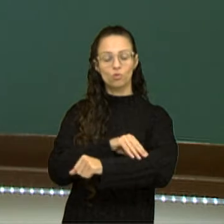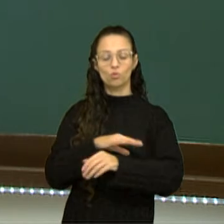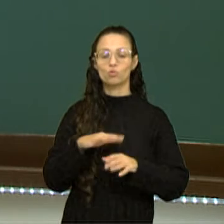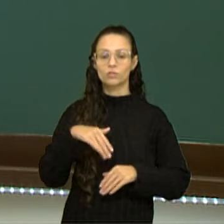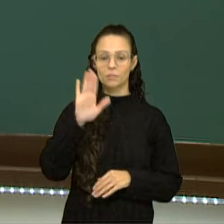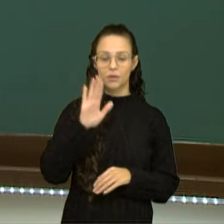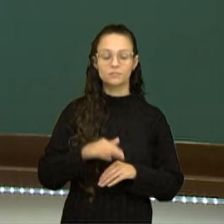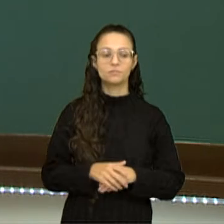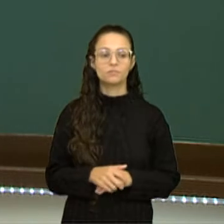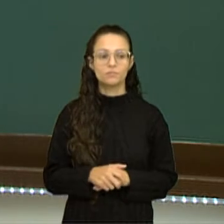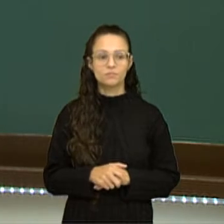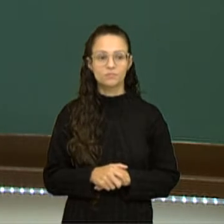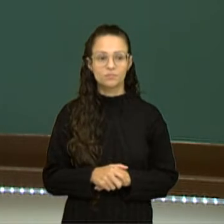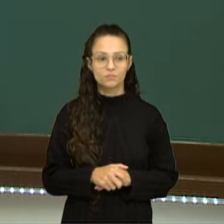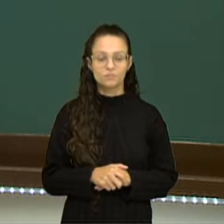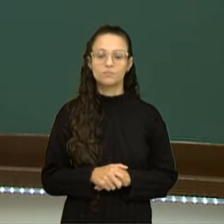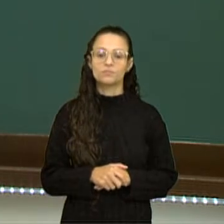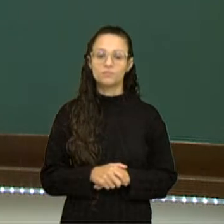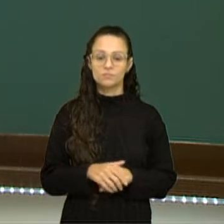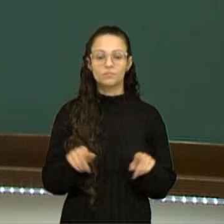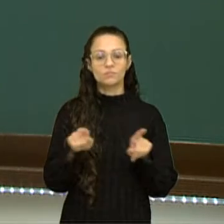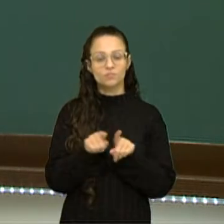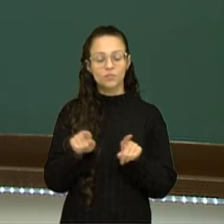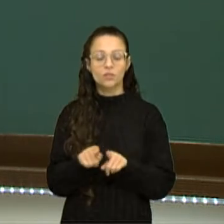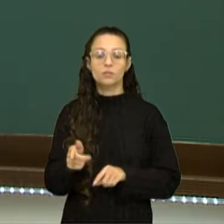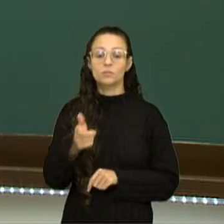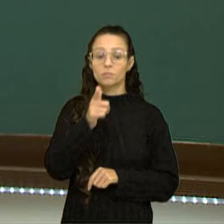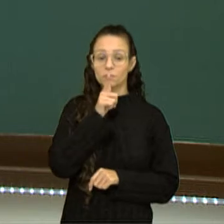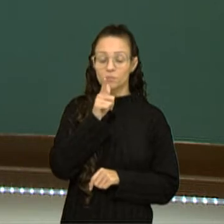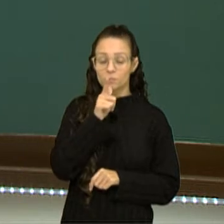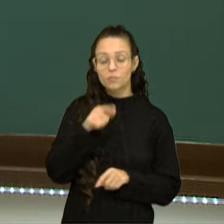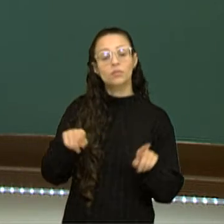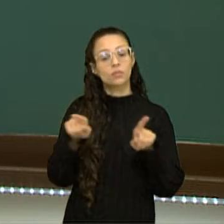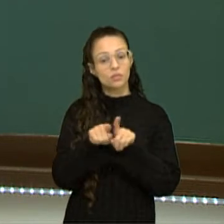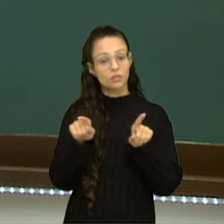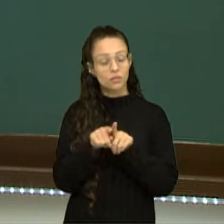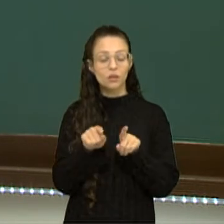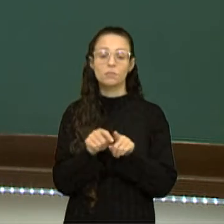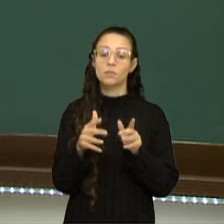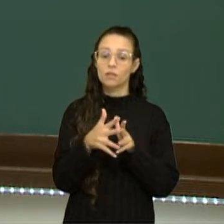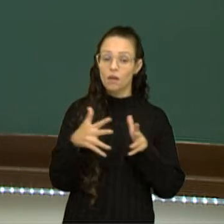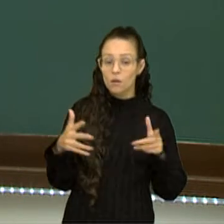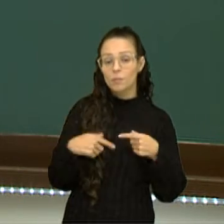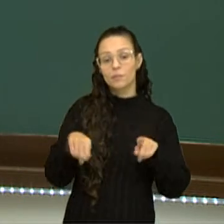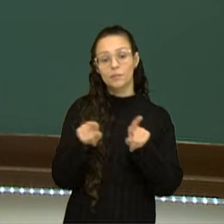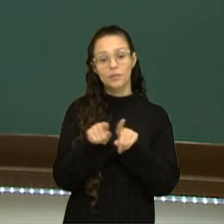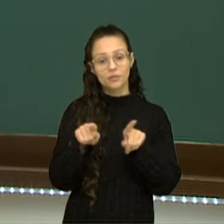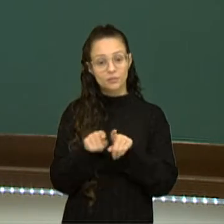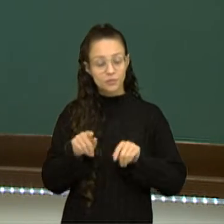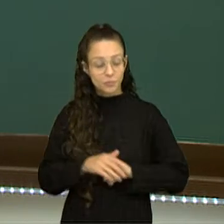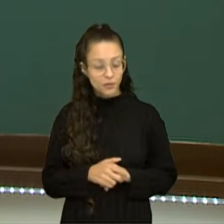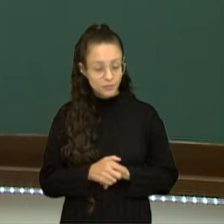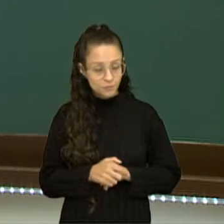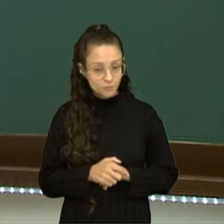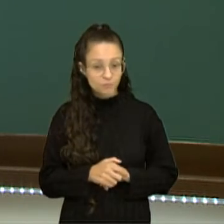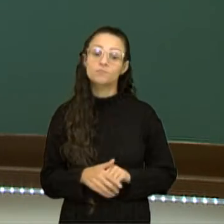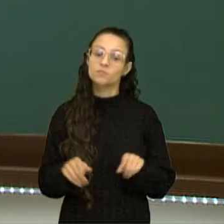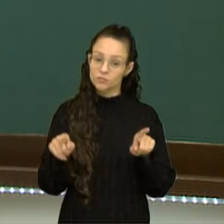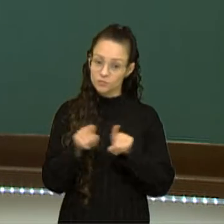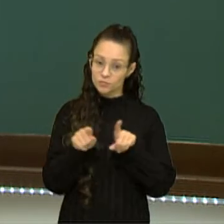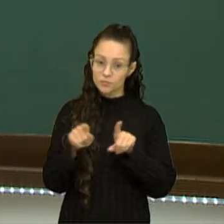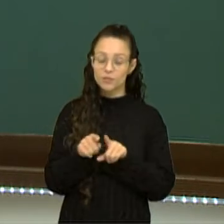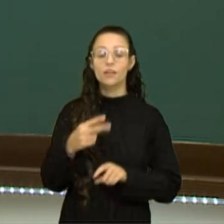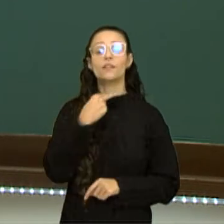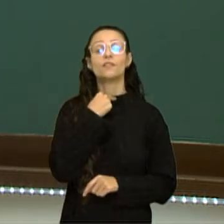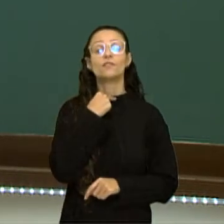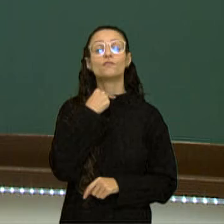né, definida. O pênis, né, e os testículos também aumentam de tamanho nesse período. E além disso, a